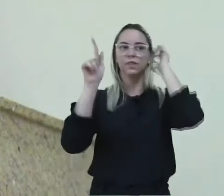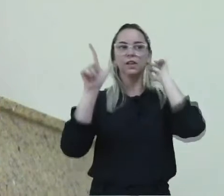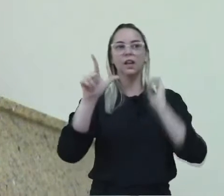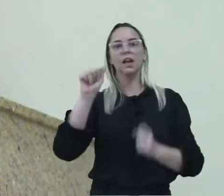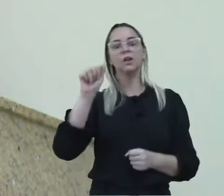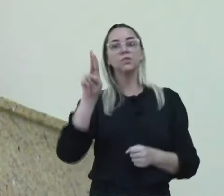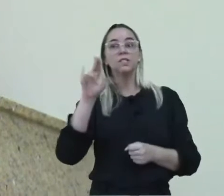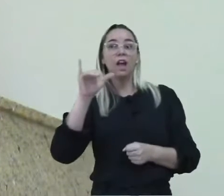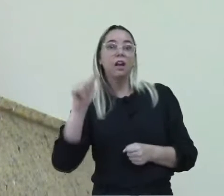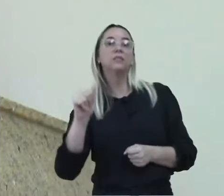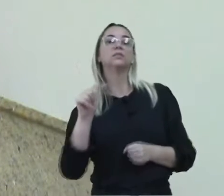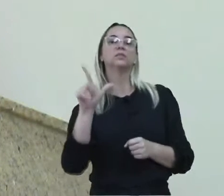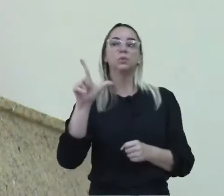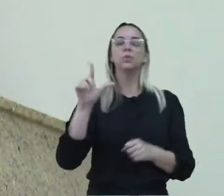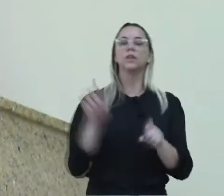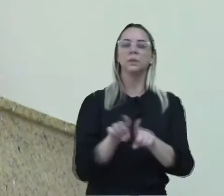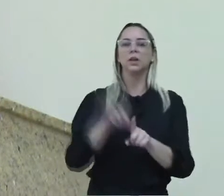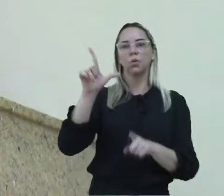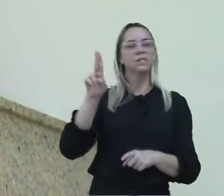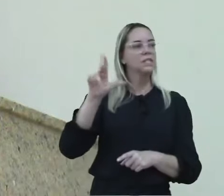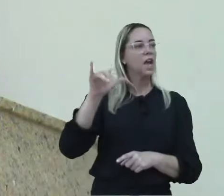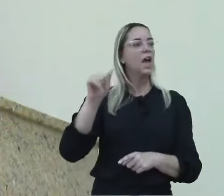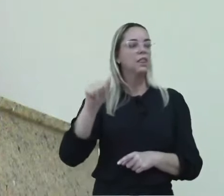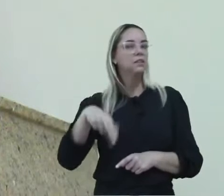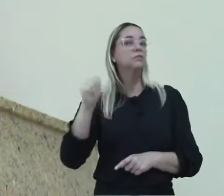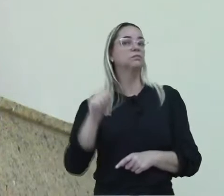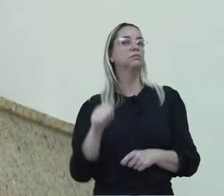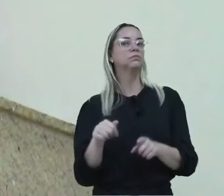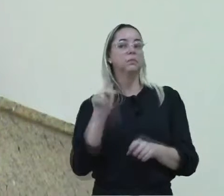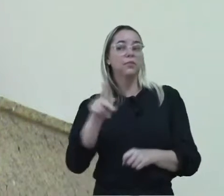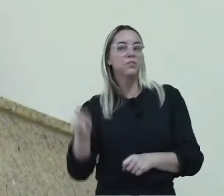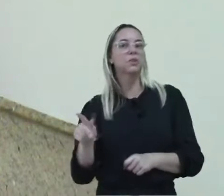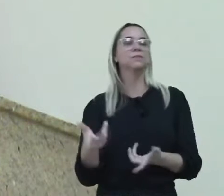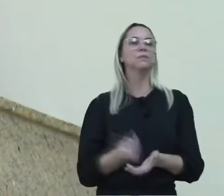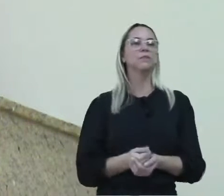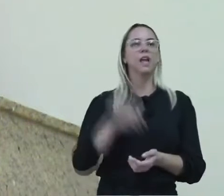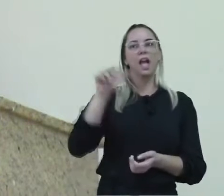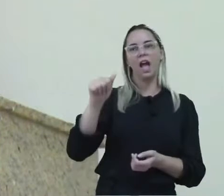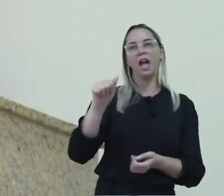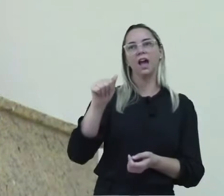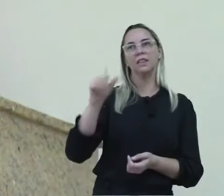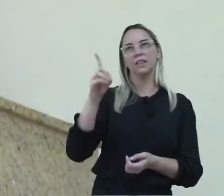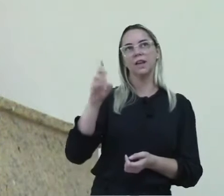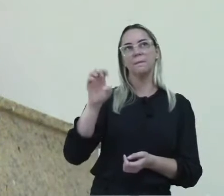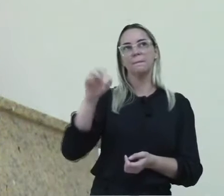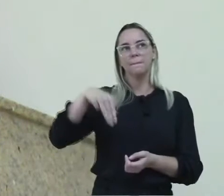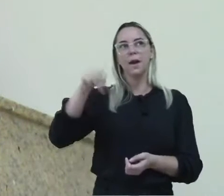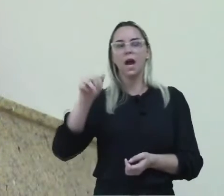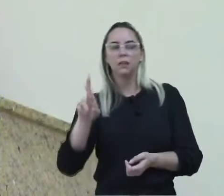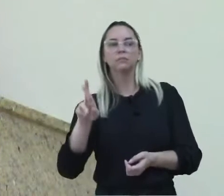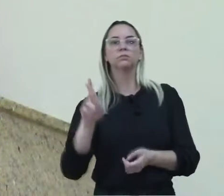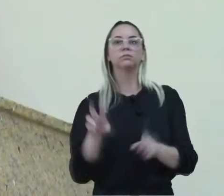Teixeira, Luciana Carvalho, Andréia Lopes, professora, Ademar, agente de saúde,